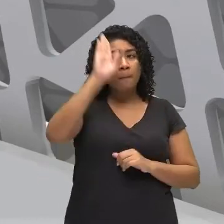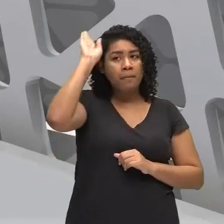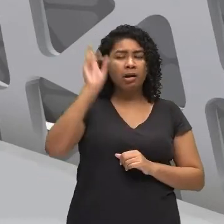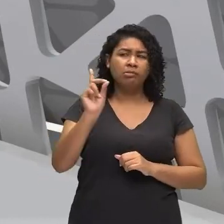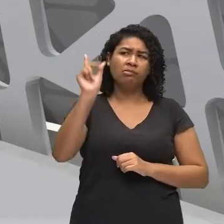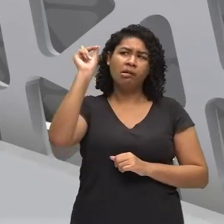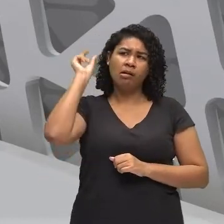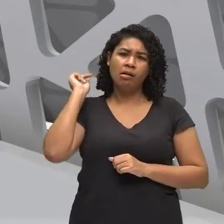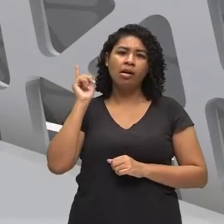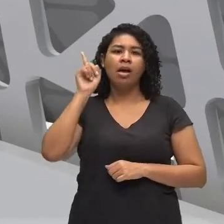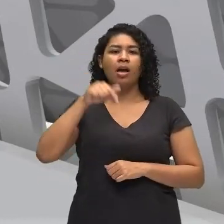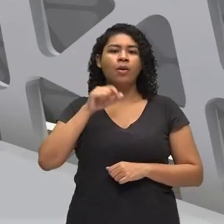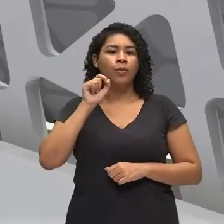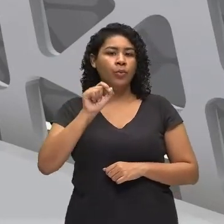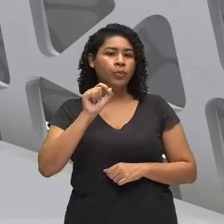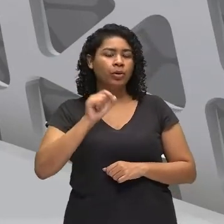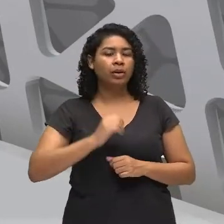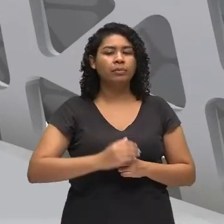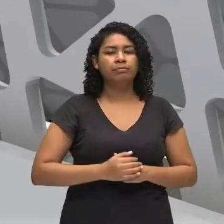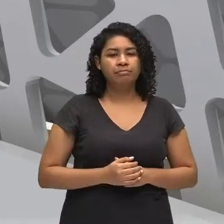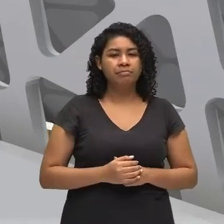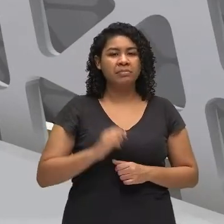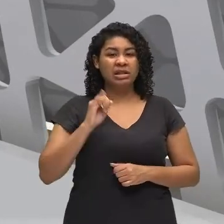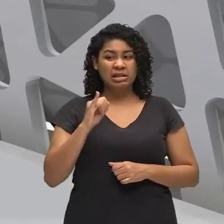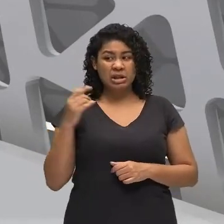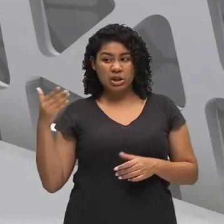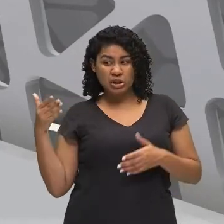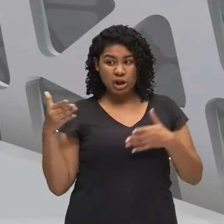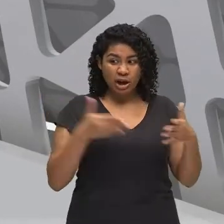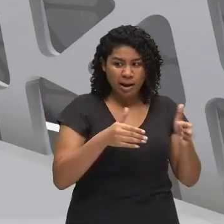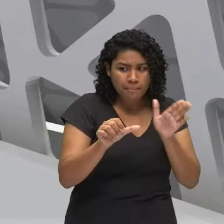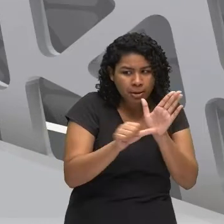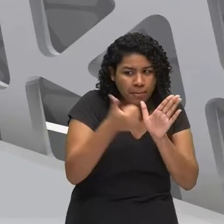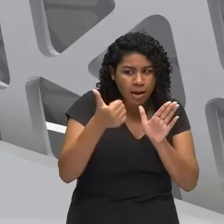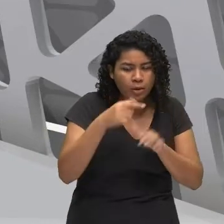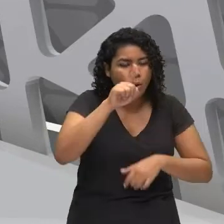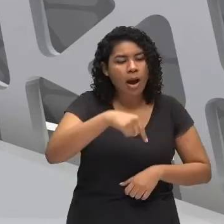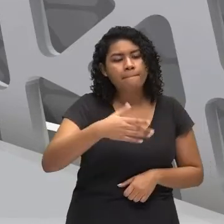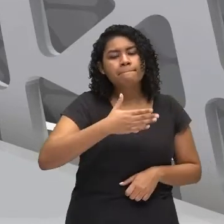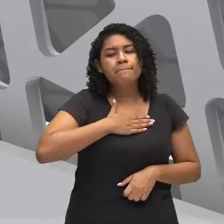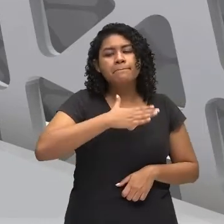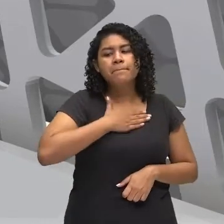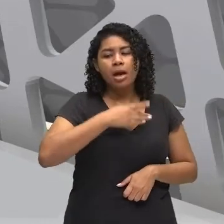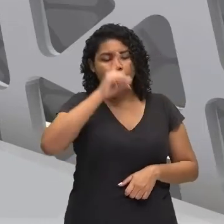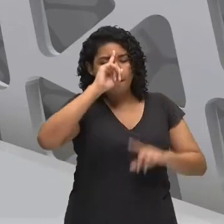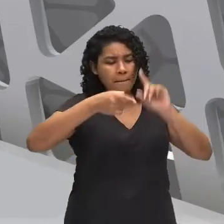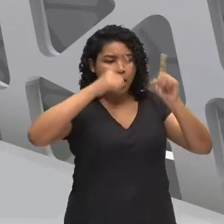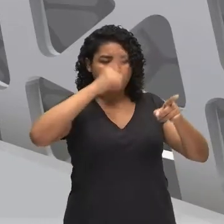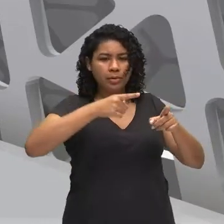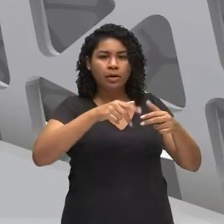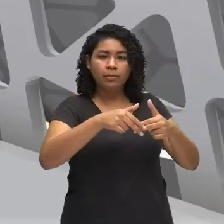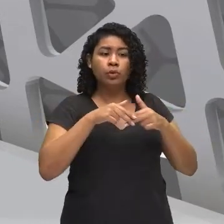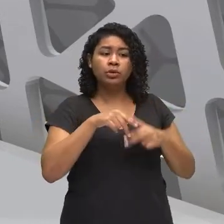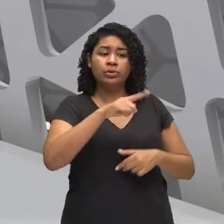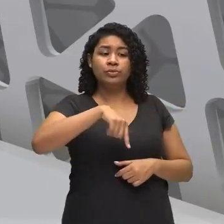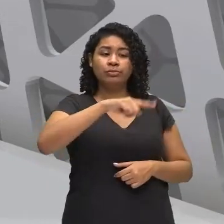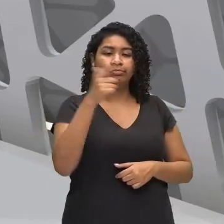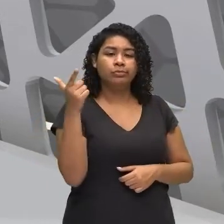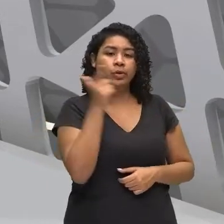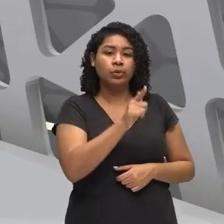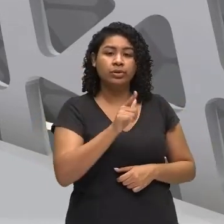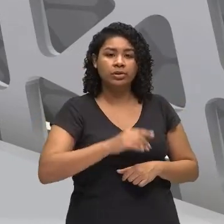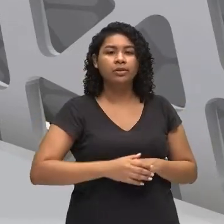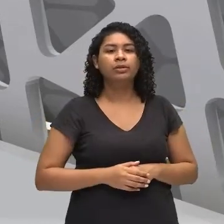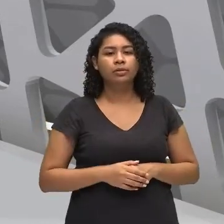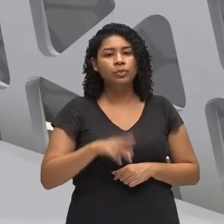Lei do Uti Possidetis, ou seja, quem chegou primeiro, meu irmão, toma posse, domina, comanda. E foi isso que eles utilizaram, o